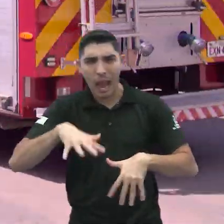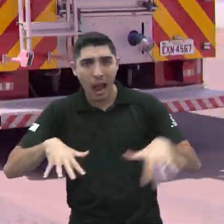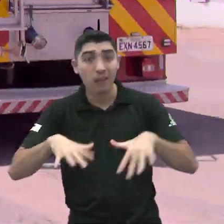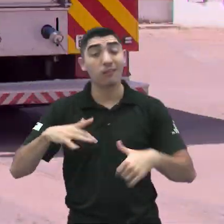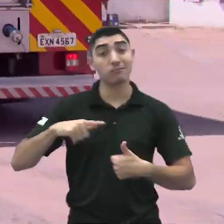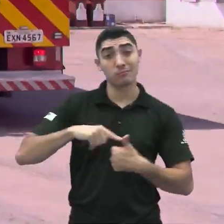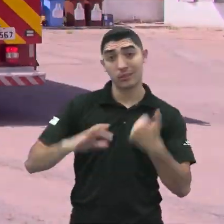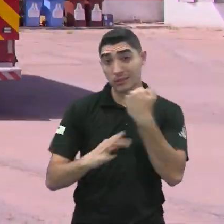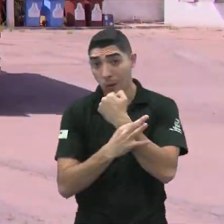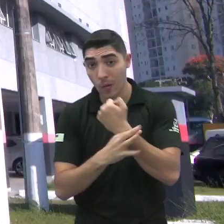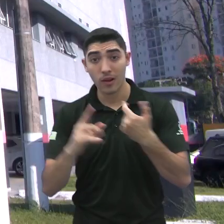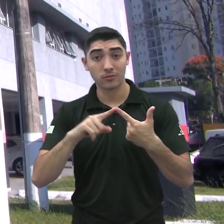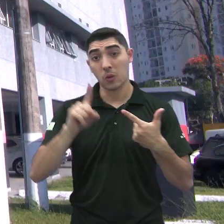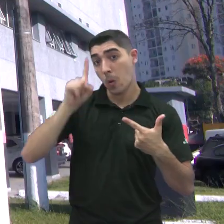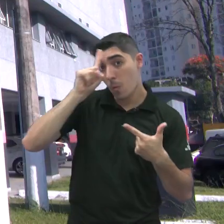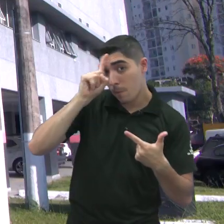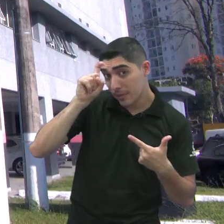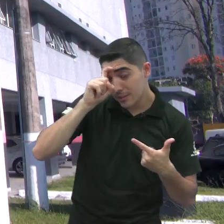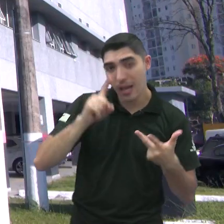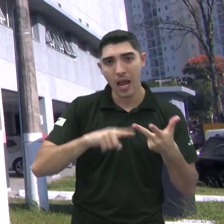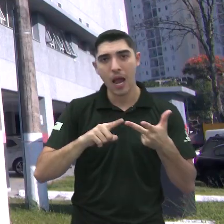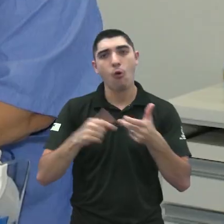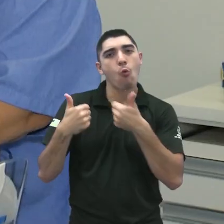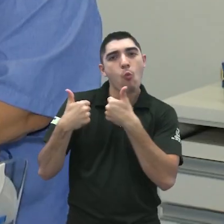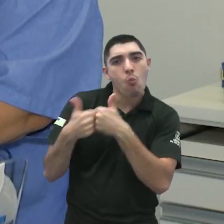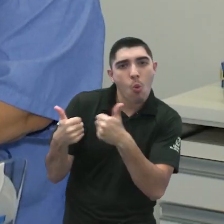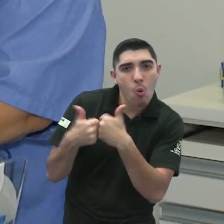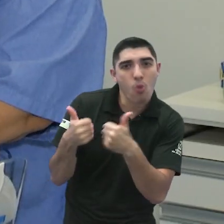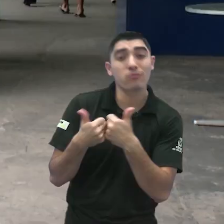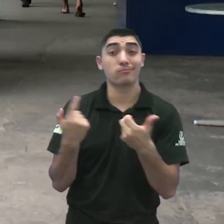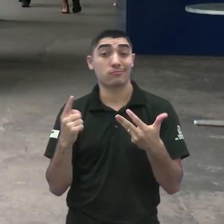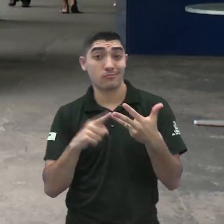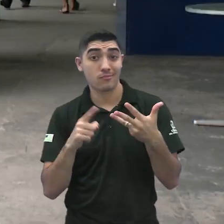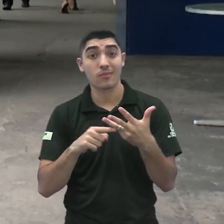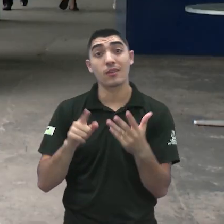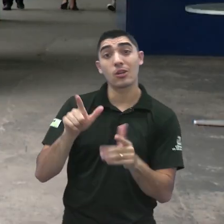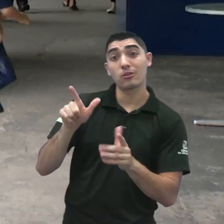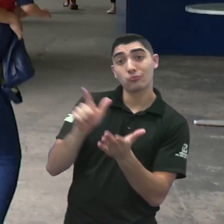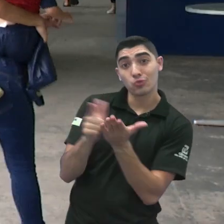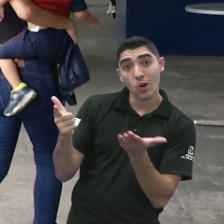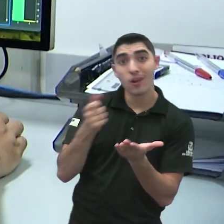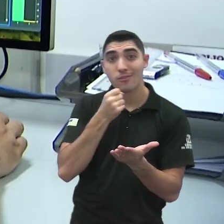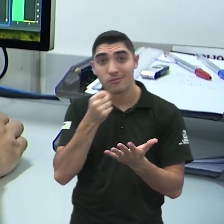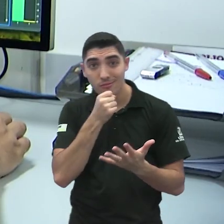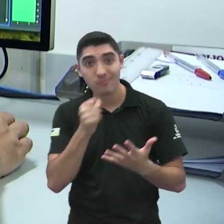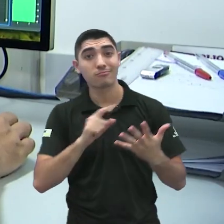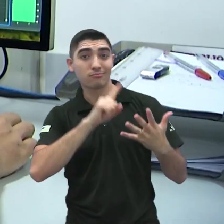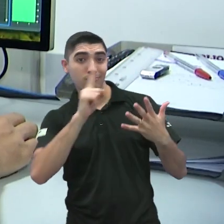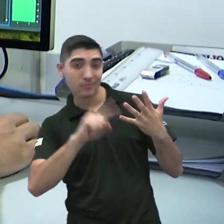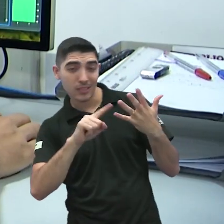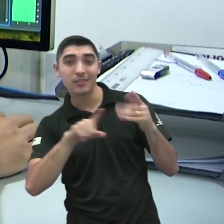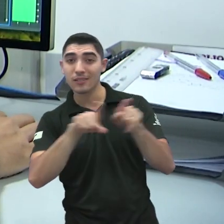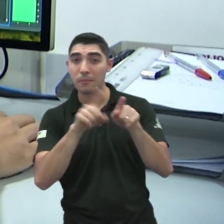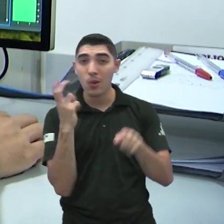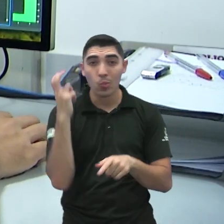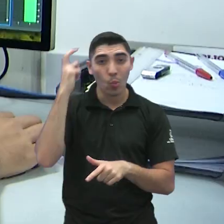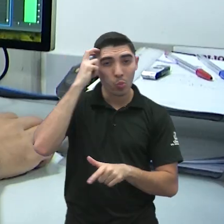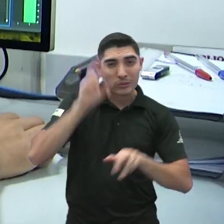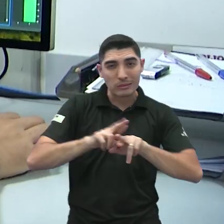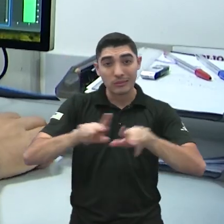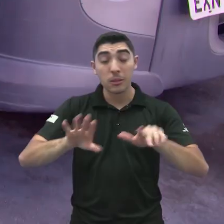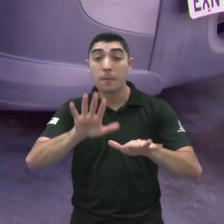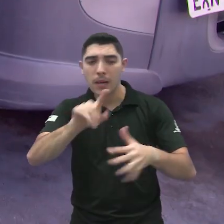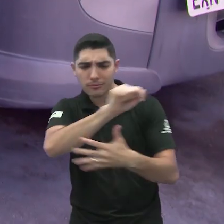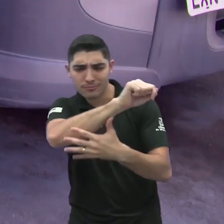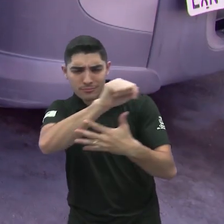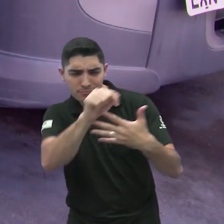mais variadas áreas, seja na segurança, nos hospitais, nos transportes públicos, no jornalismo e na produção